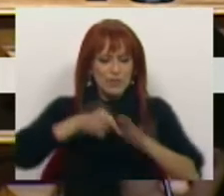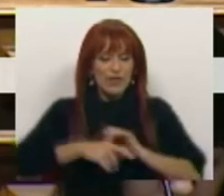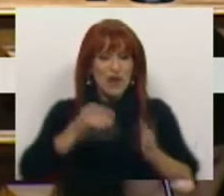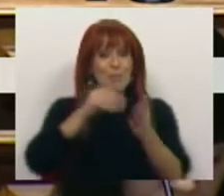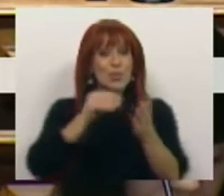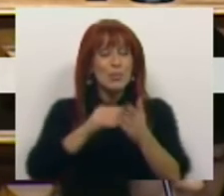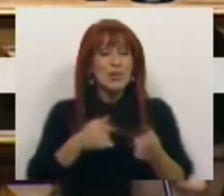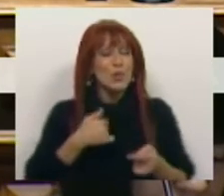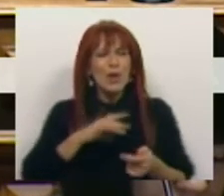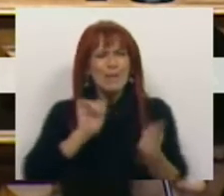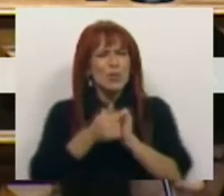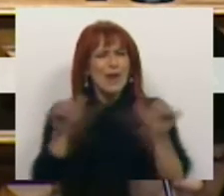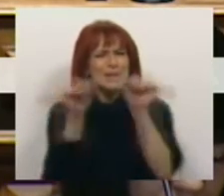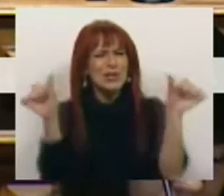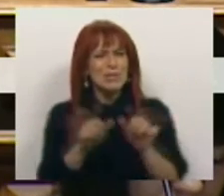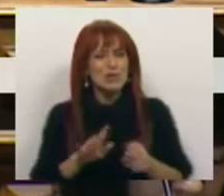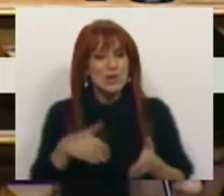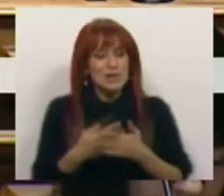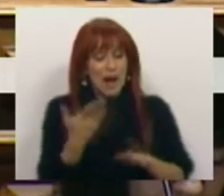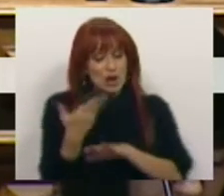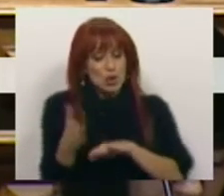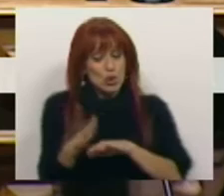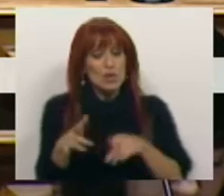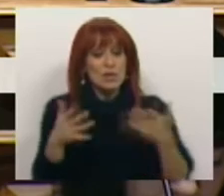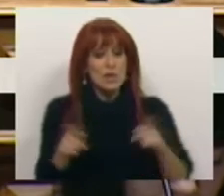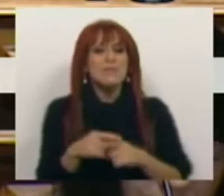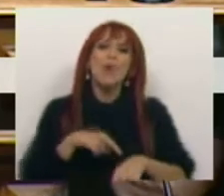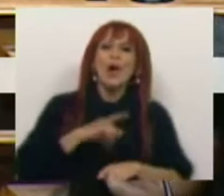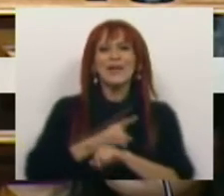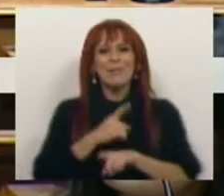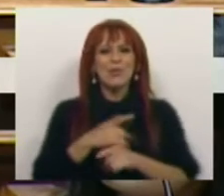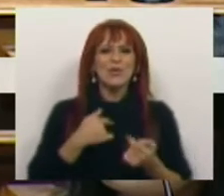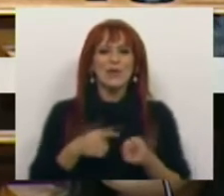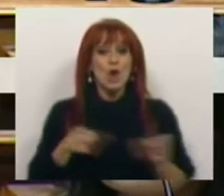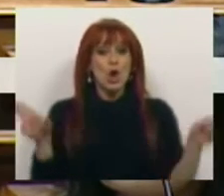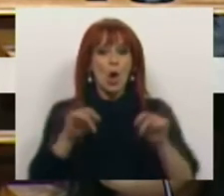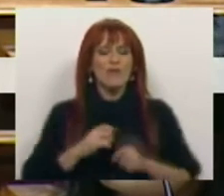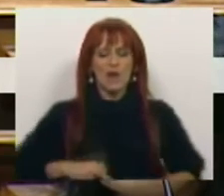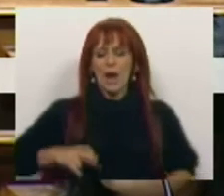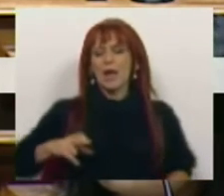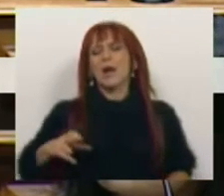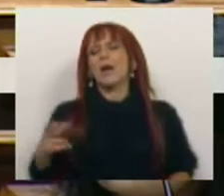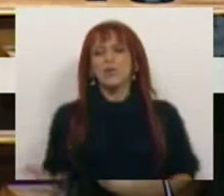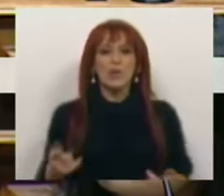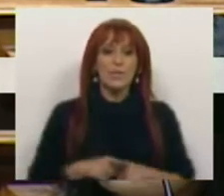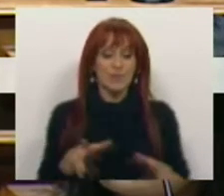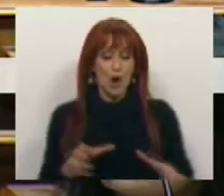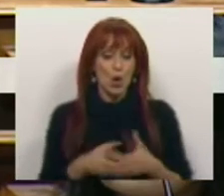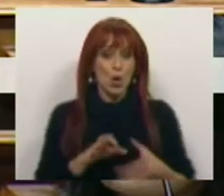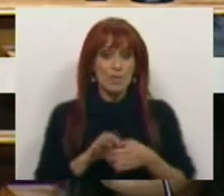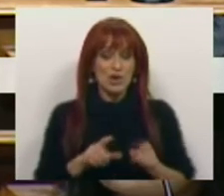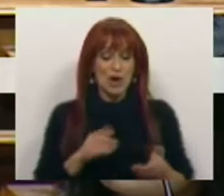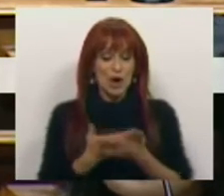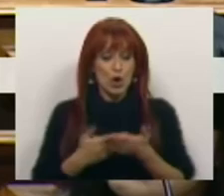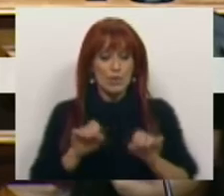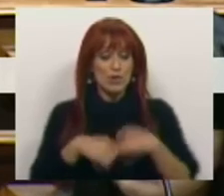da pobreza, sem querer mudar o sistema que gera a exclusão, mas ao mesmo tempo novos milionários. As cooperativas e a economia